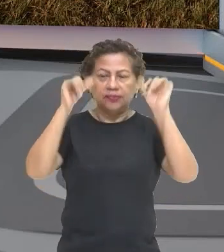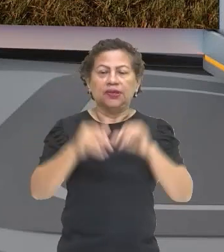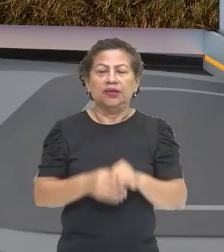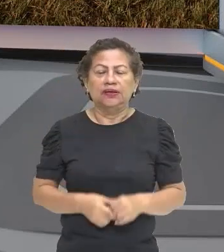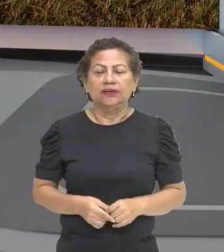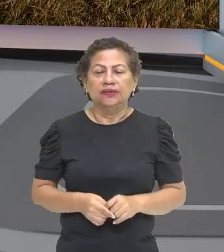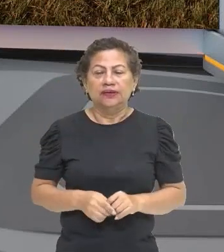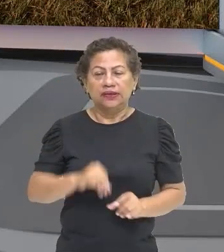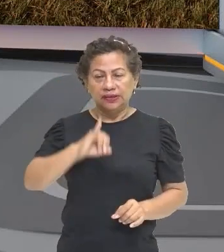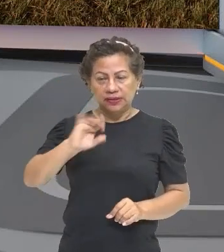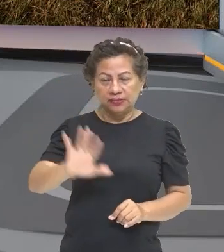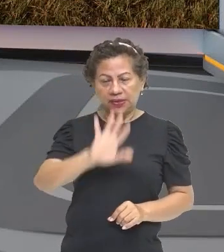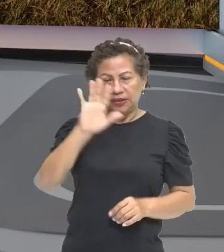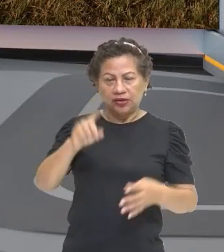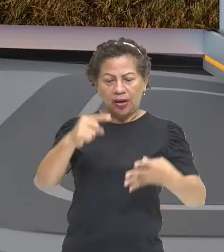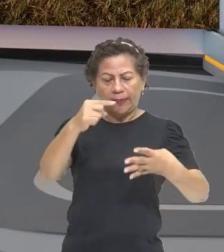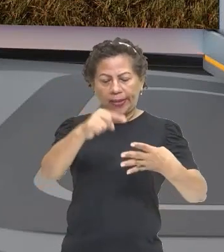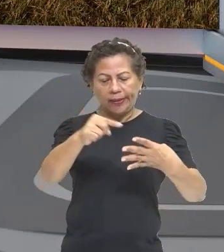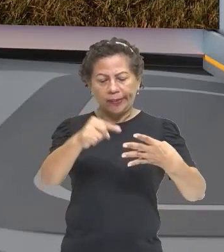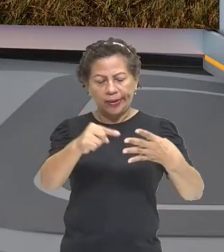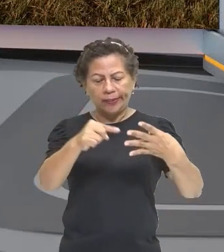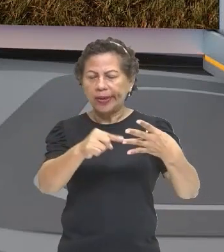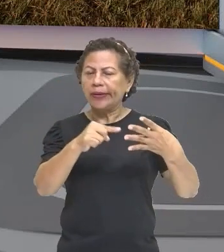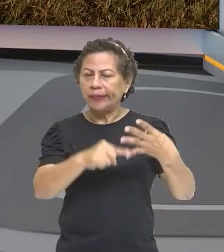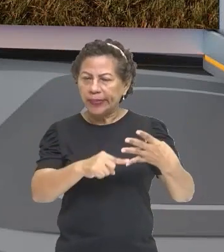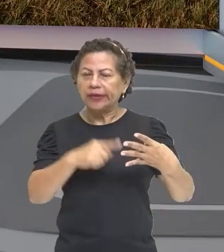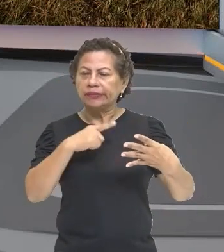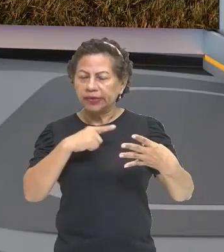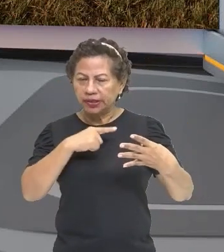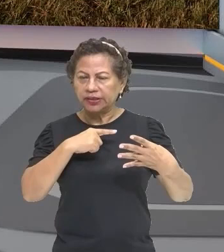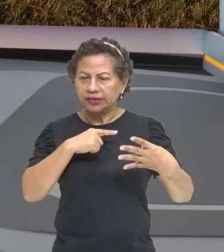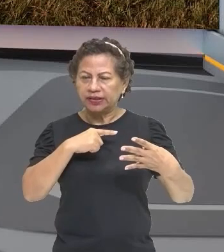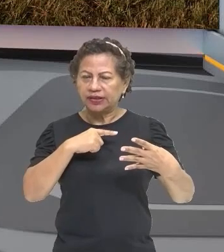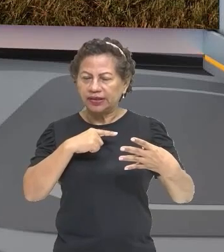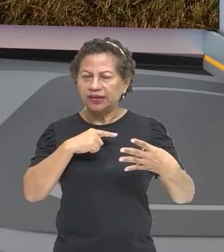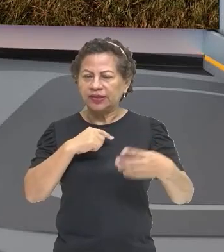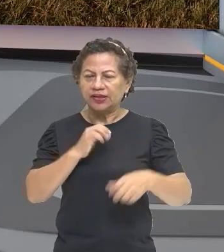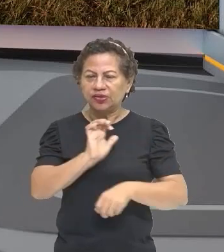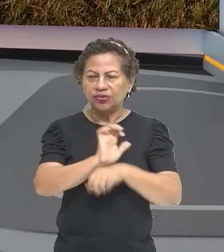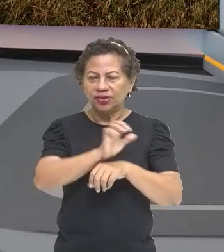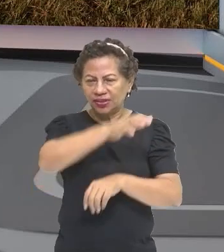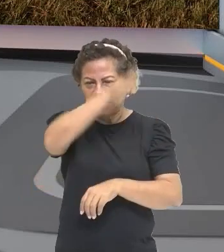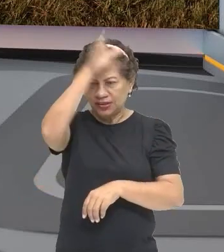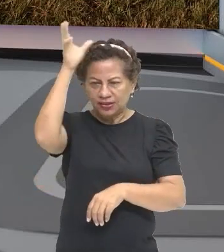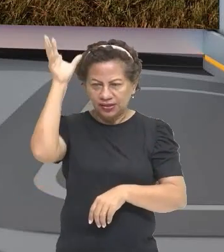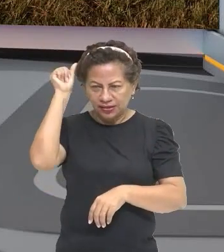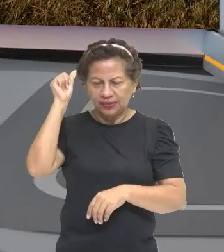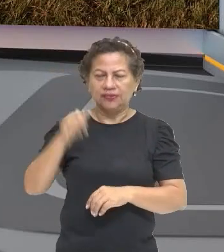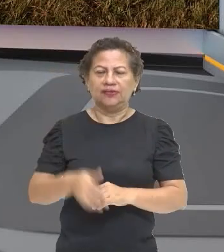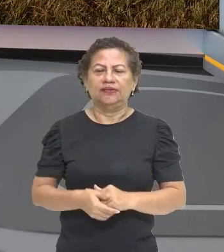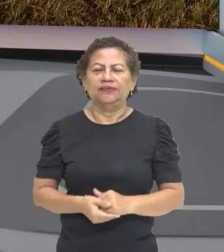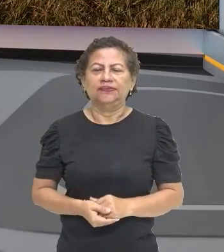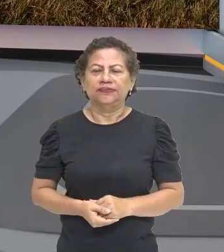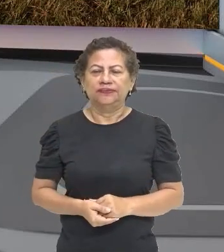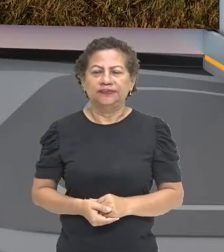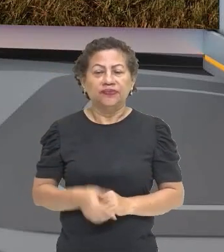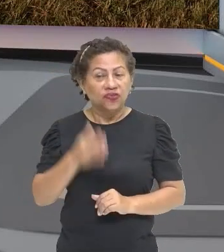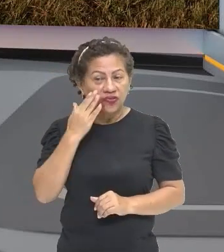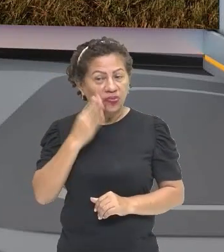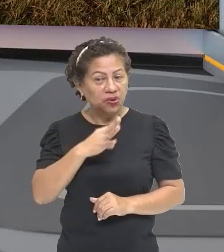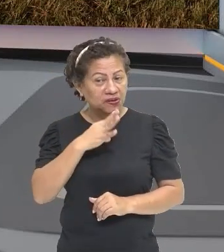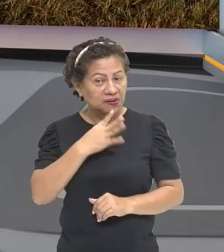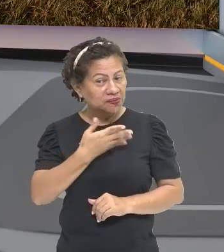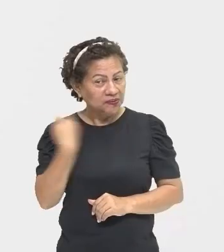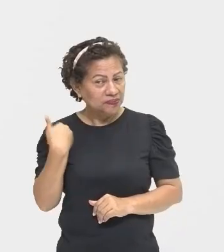principais produções econômicas, as atividades econômicas, perdão, desenvolvidas no Amazonas. Vamos lá?